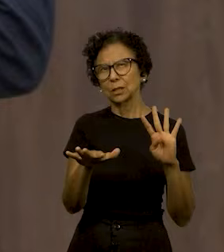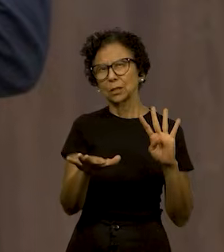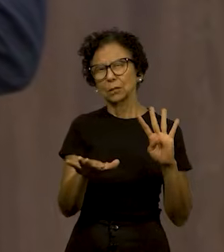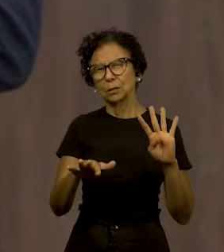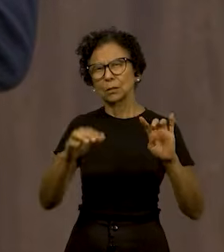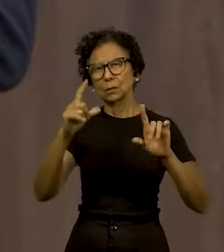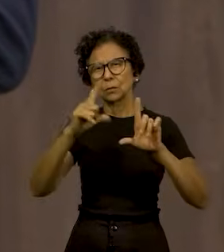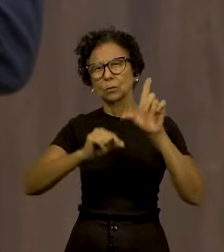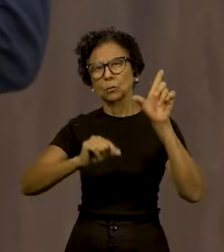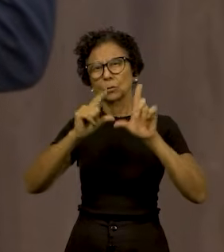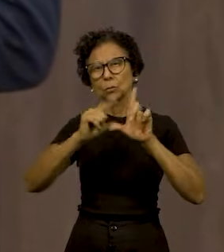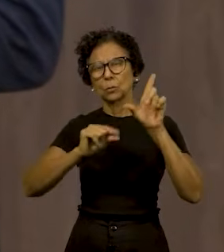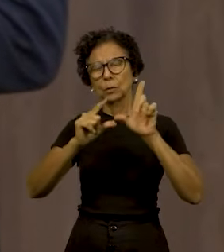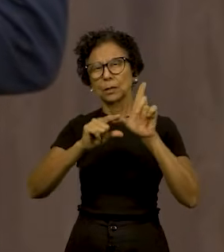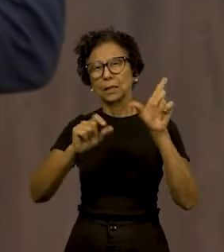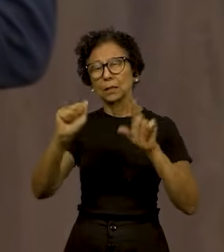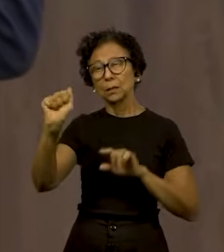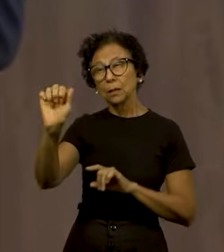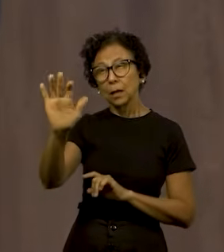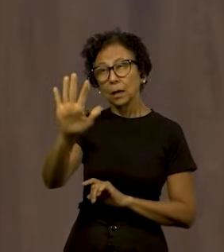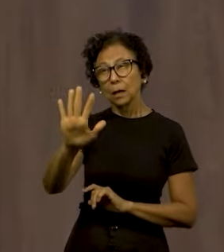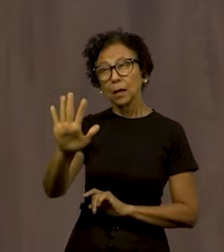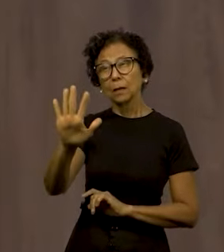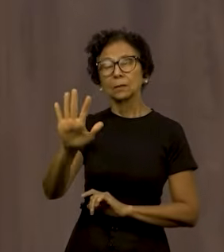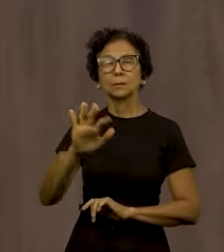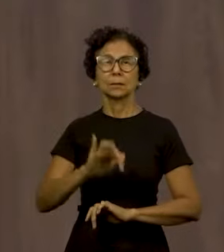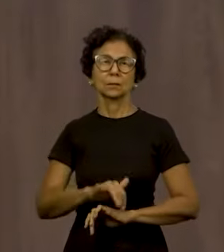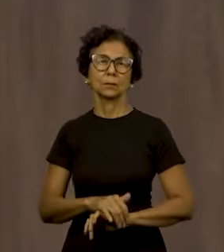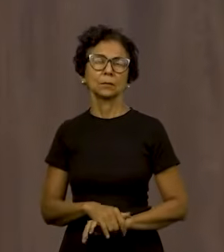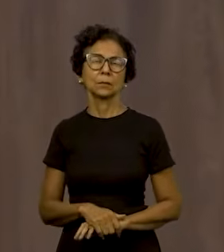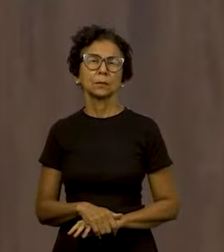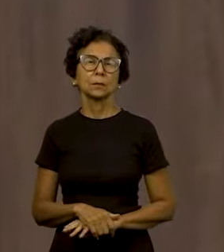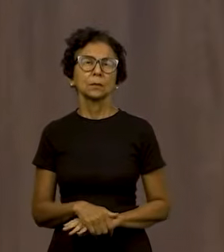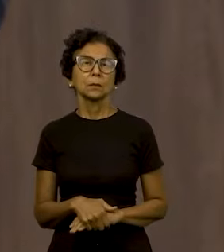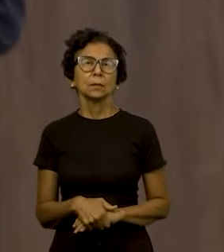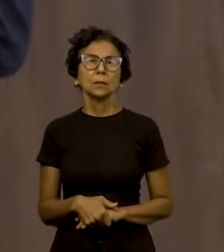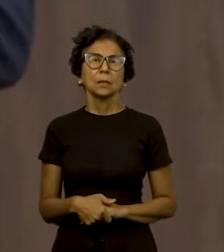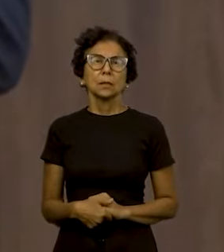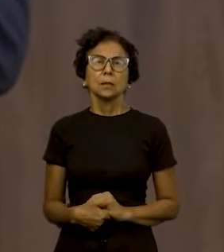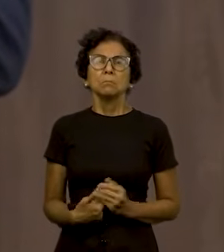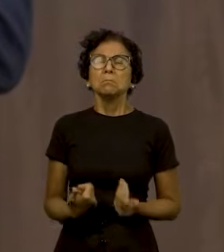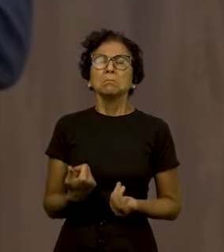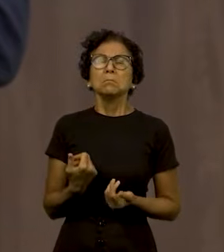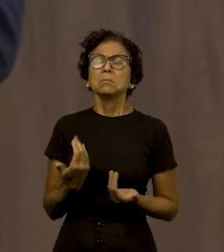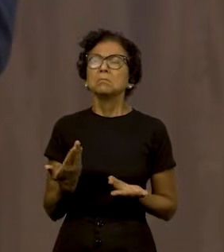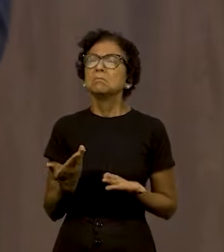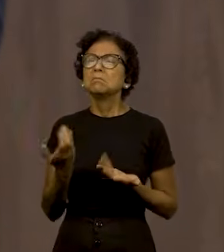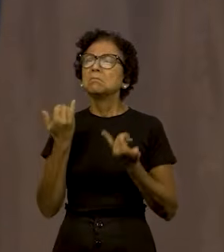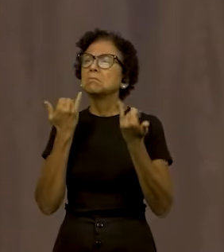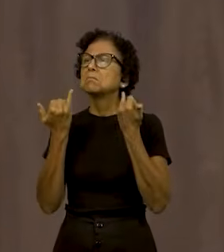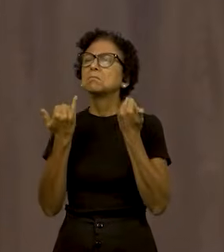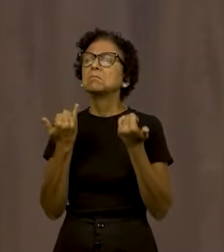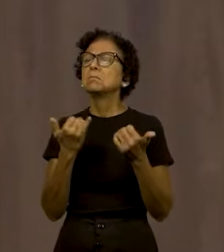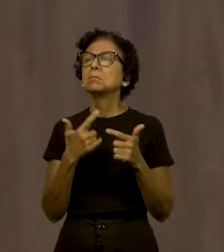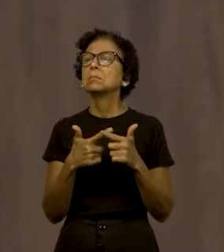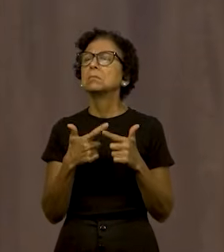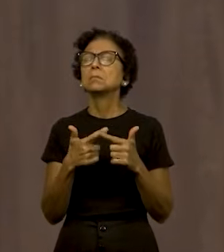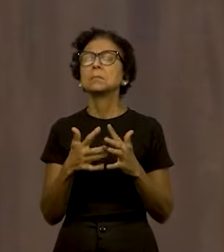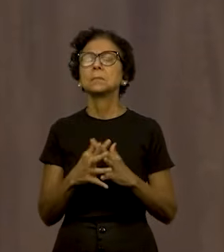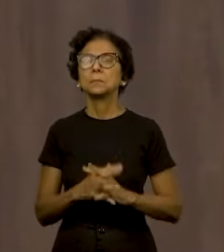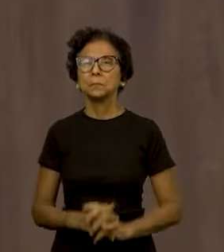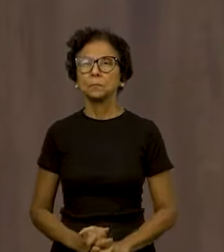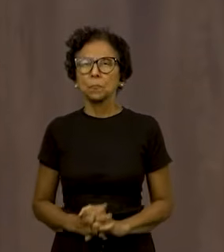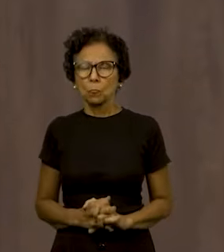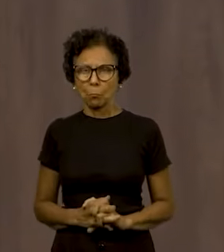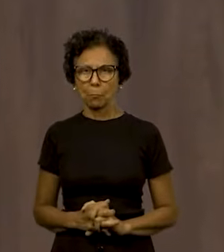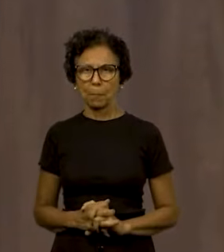aqui, Turquia, e da Ásia. Agora, olha só, isso aqui, por que nós estamos vendo isso? Porque